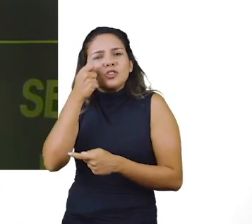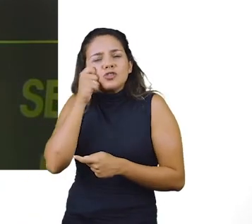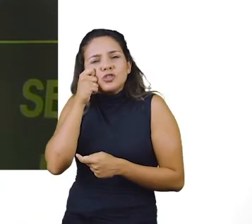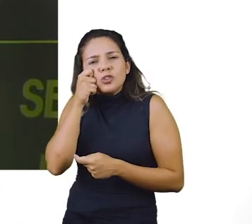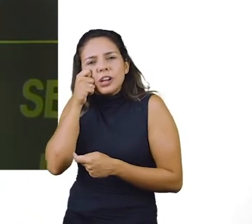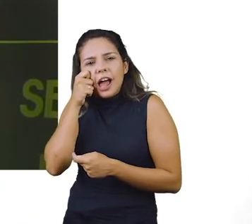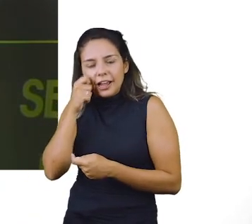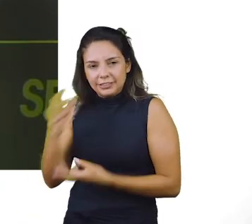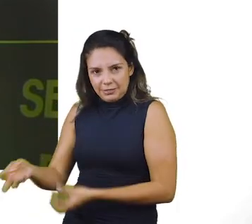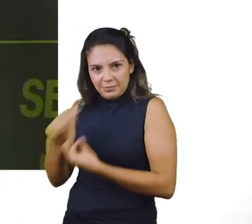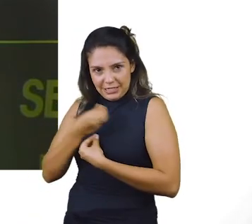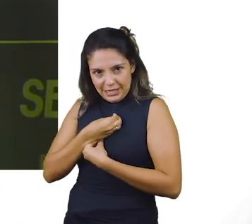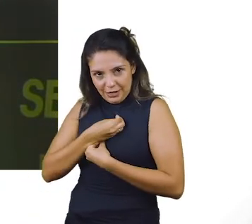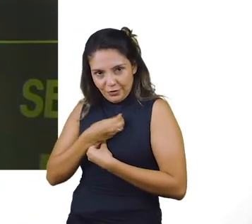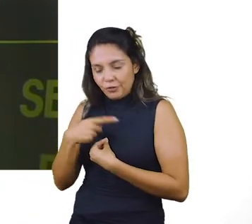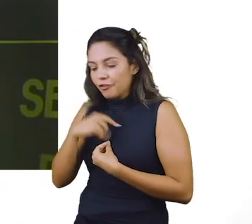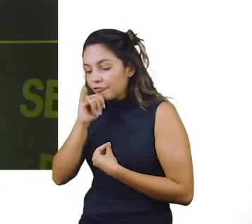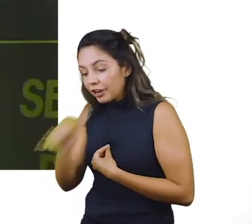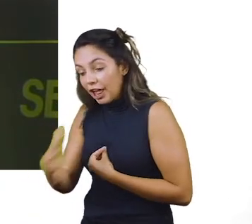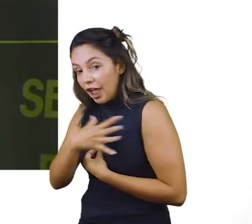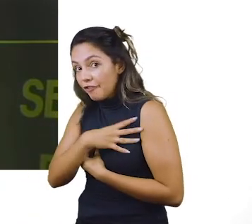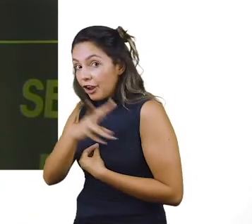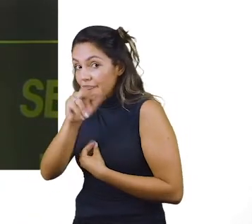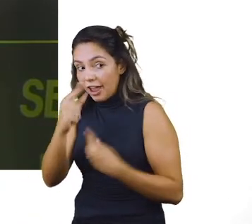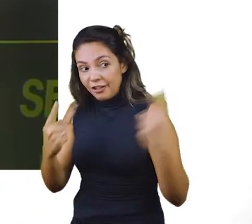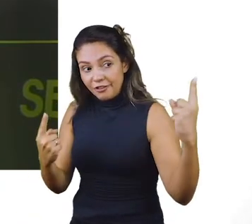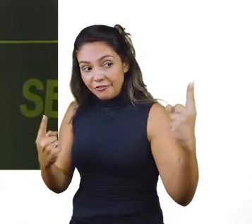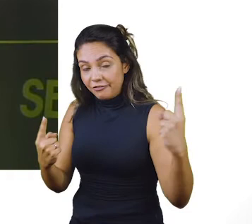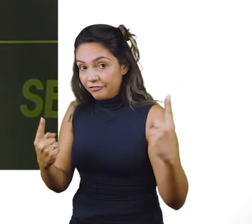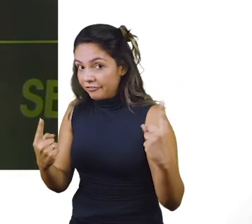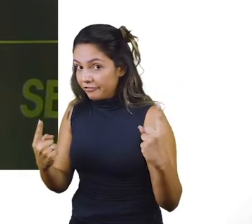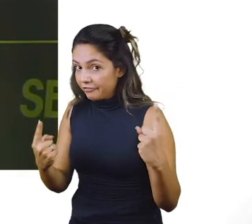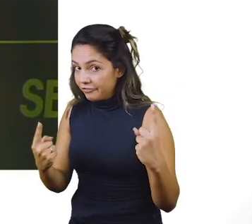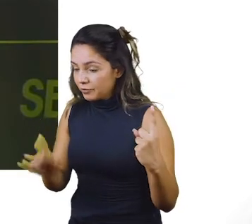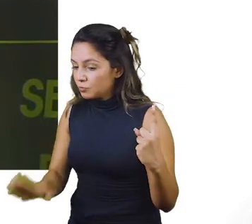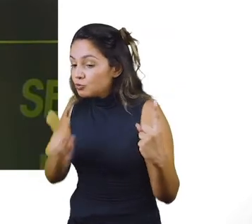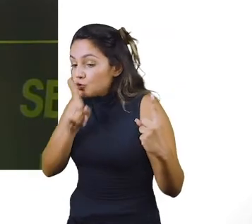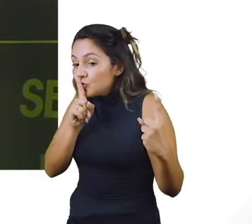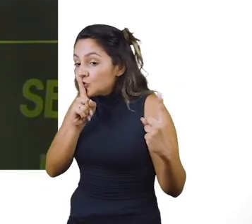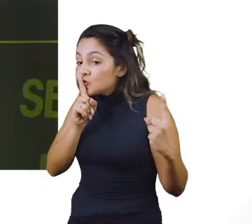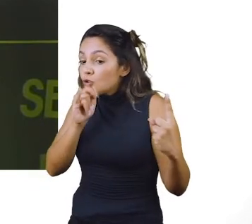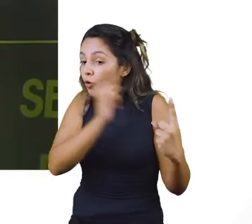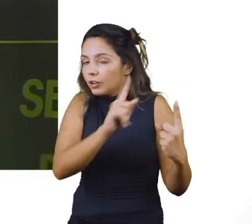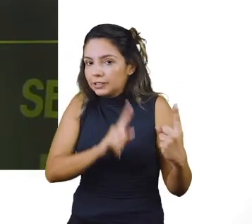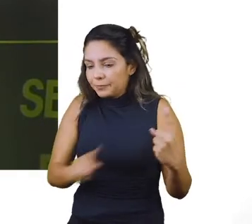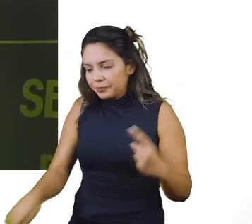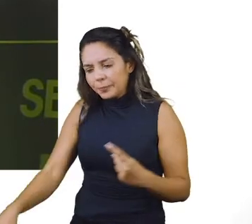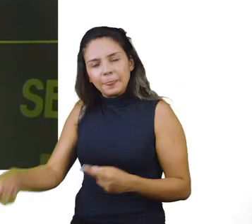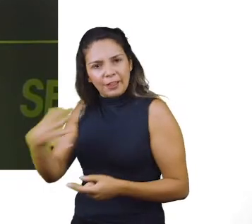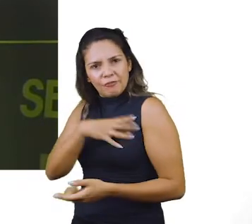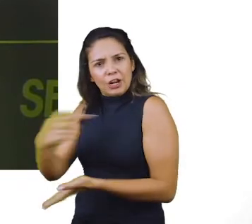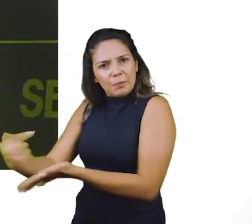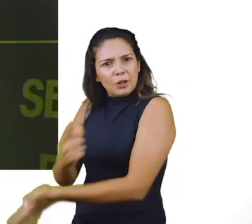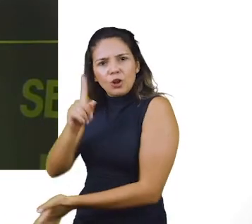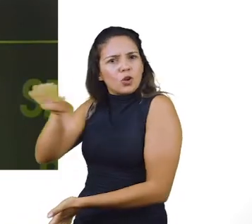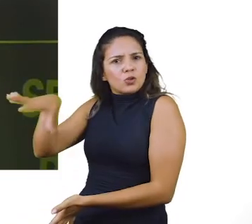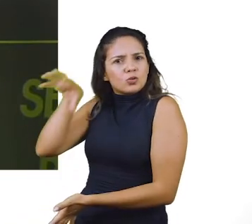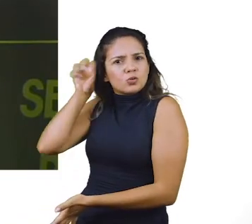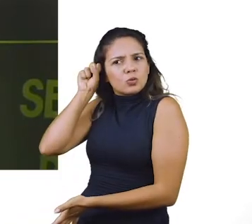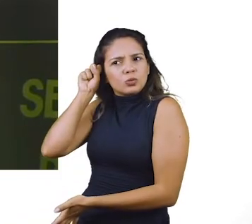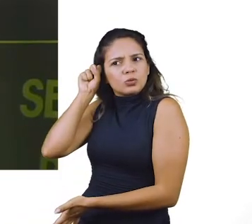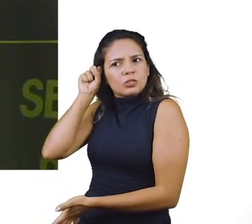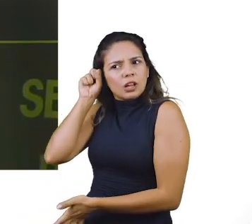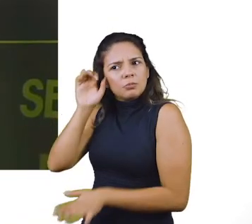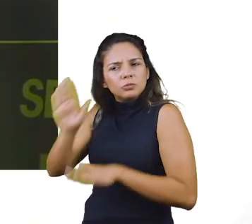cedemos. Minhas filhas, vosso pai chega ao pátio, disfarcemos. Nossa mãe, não a escutamos pisar de